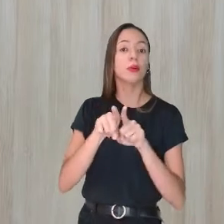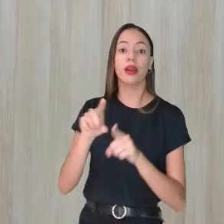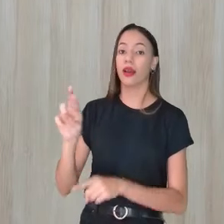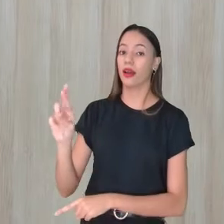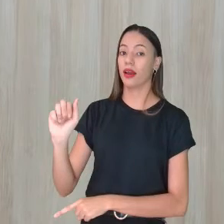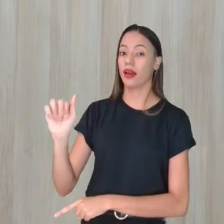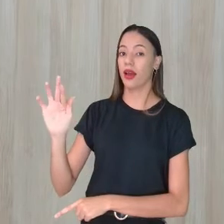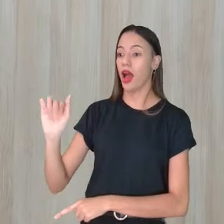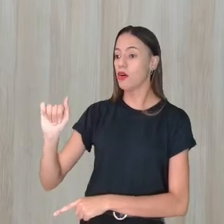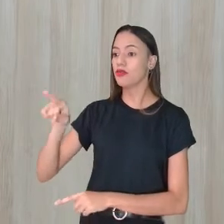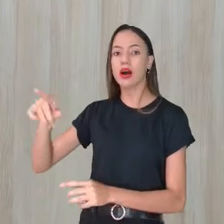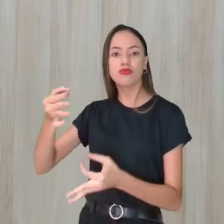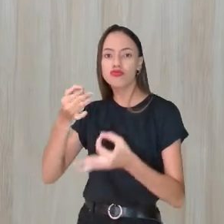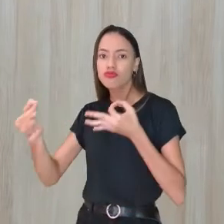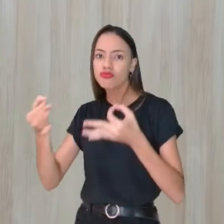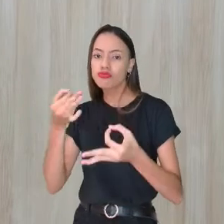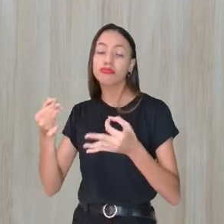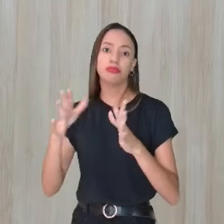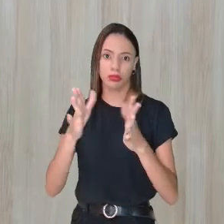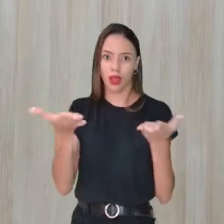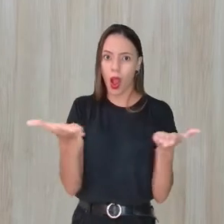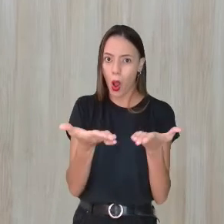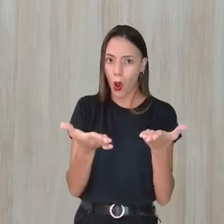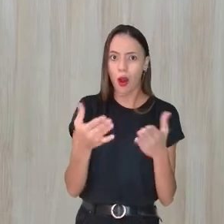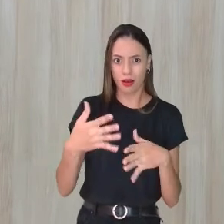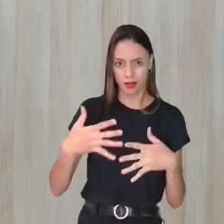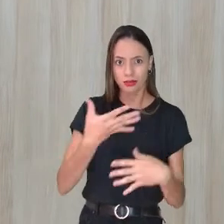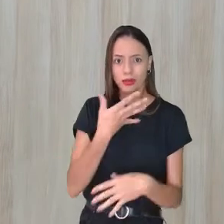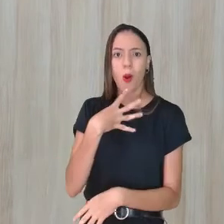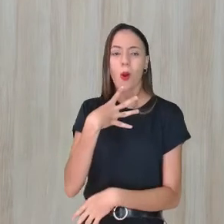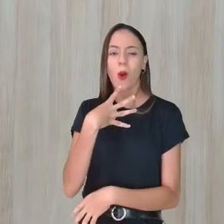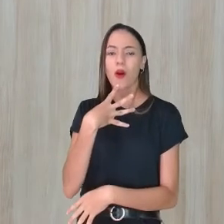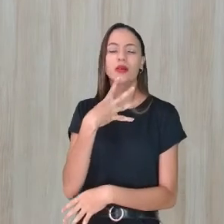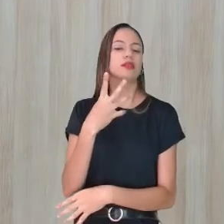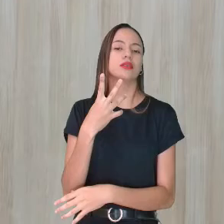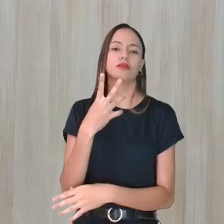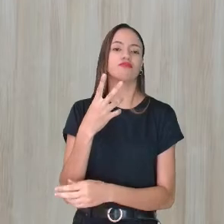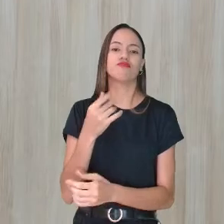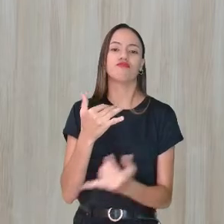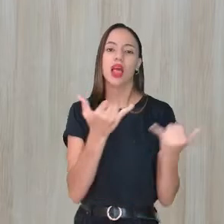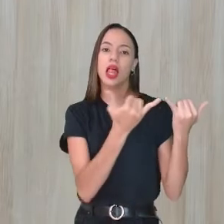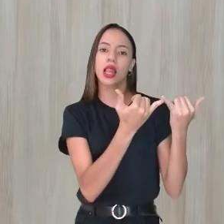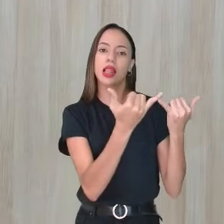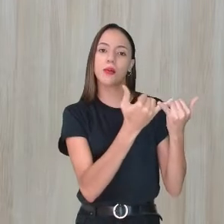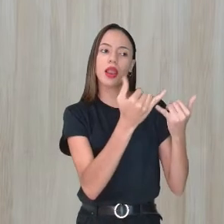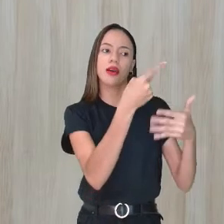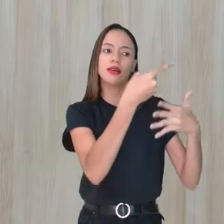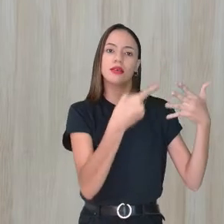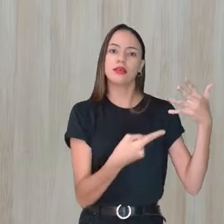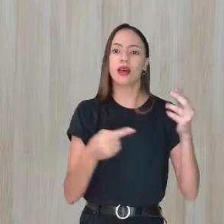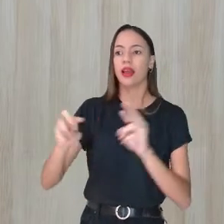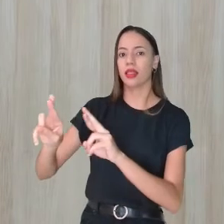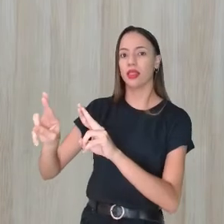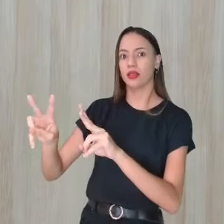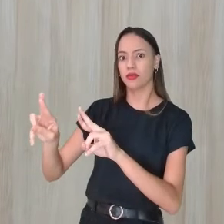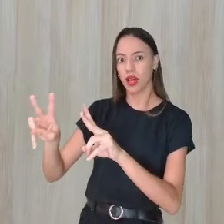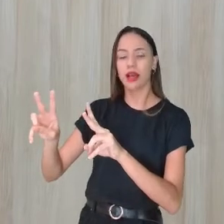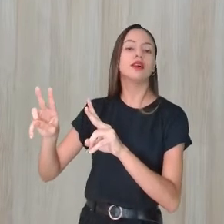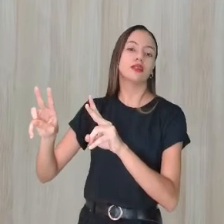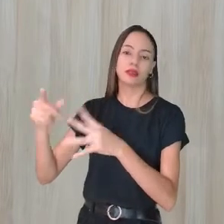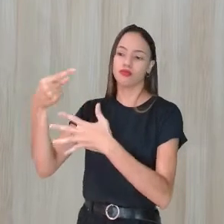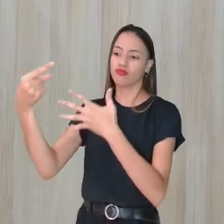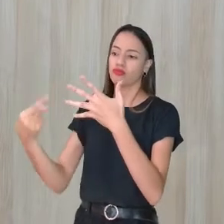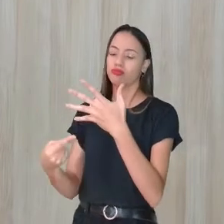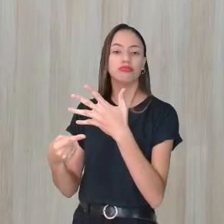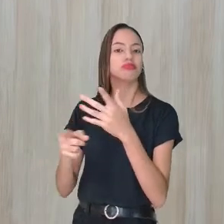também. Então, vamos conhecer as semelhanças desses dois gêneros e as diferenças, para a gente